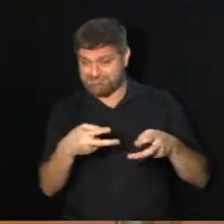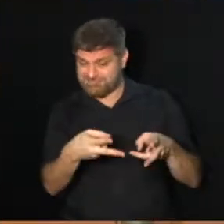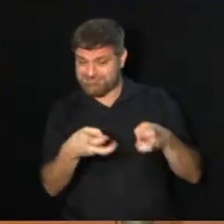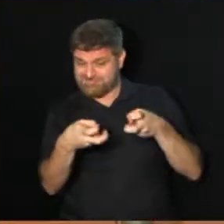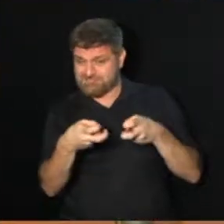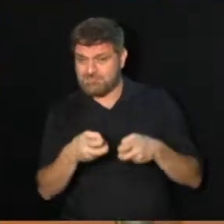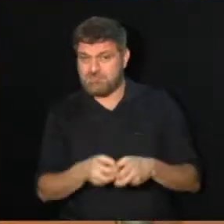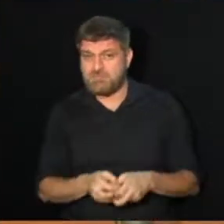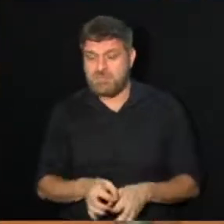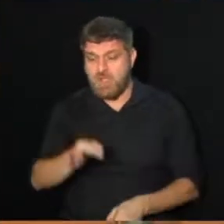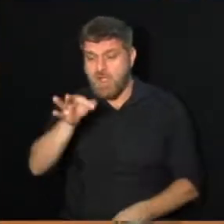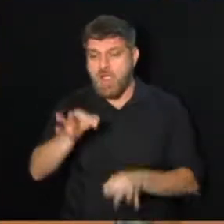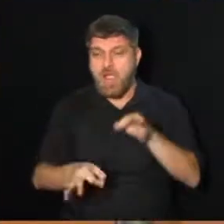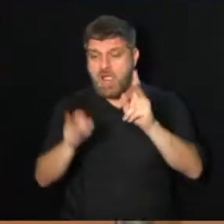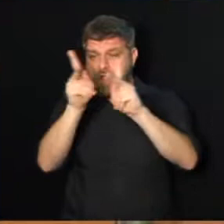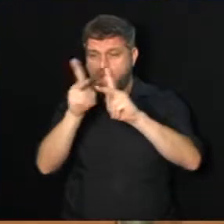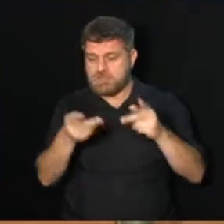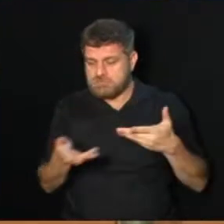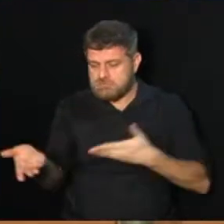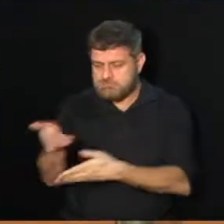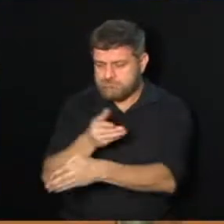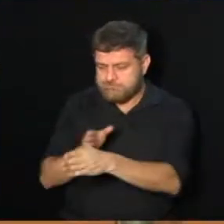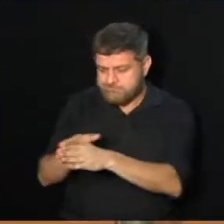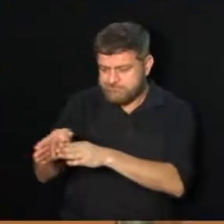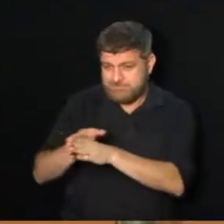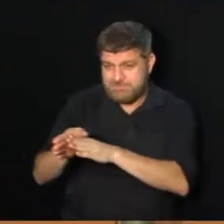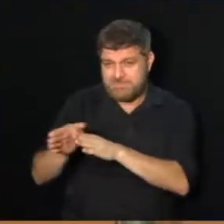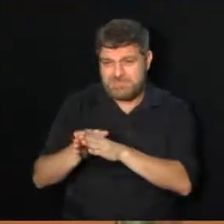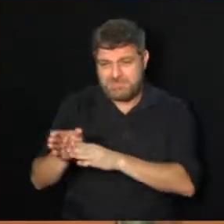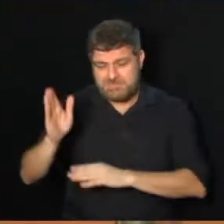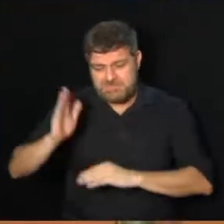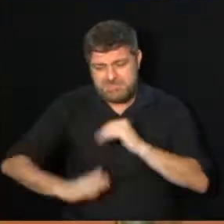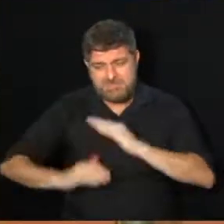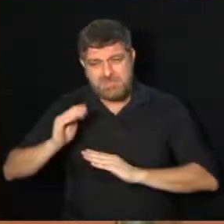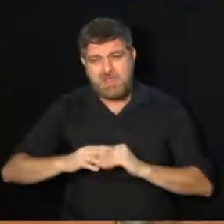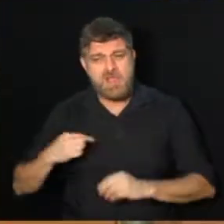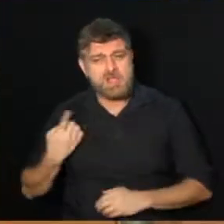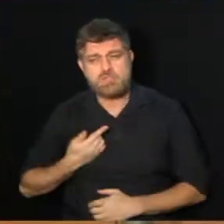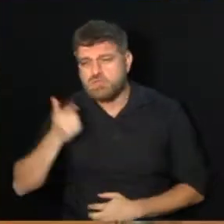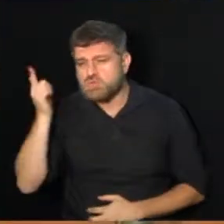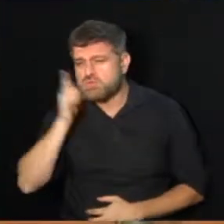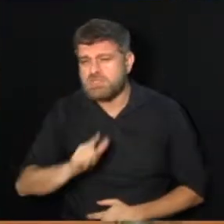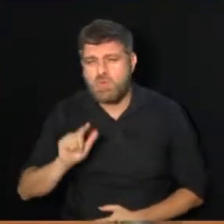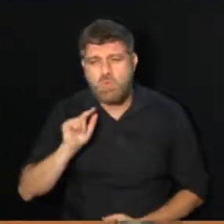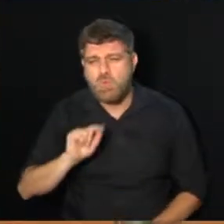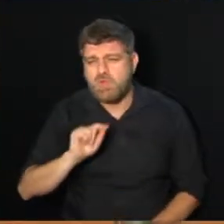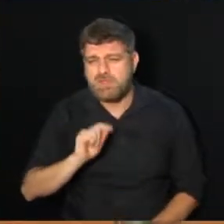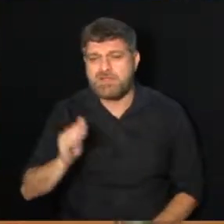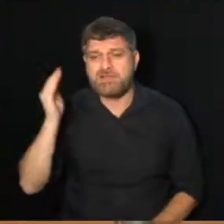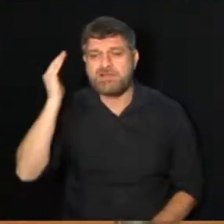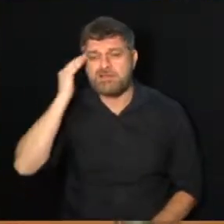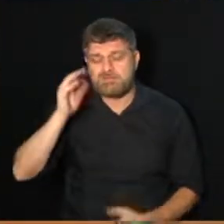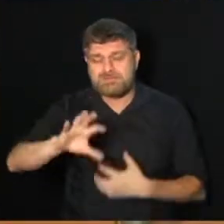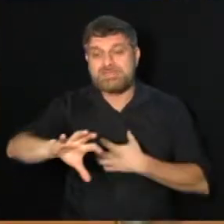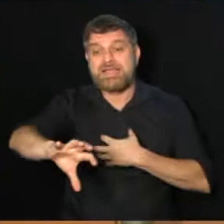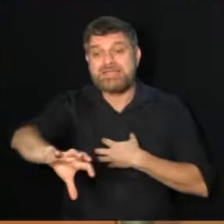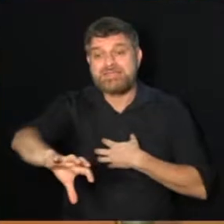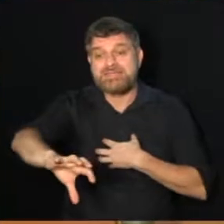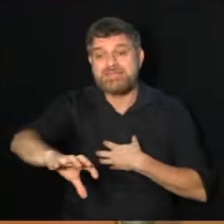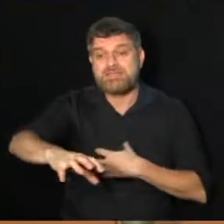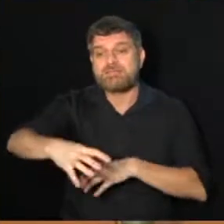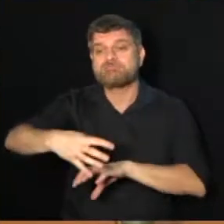implanta a justiça restaurativa, a gente está provocando, além de entender a dor da outra pessoa,